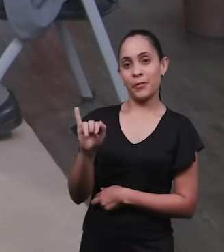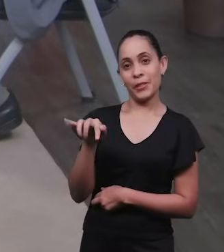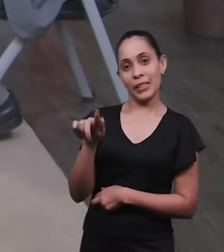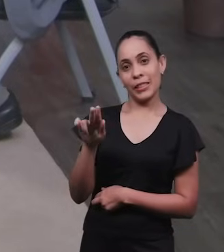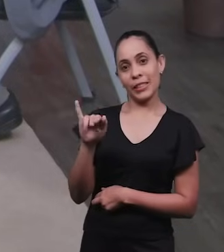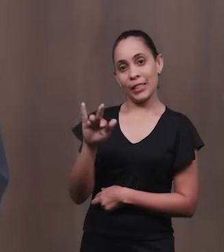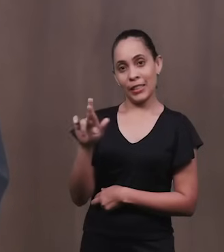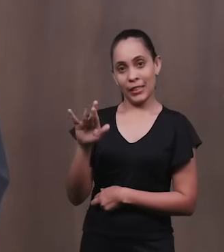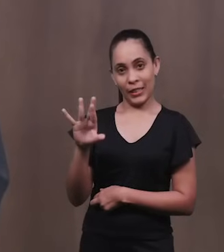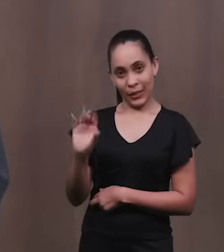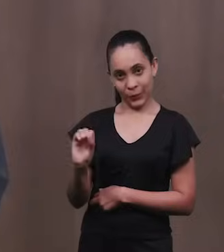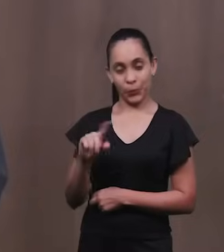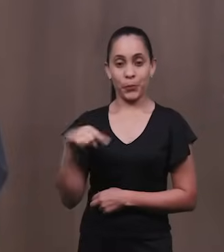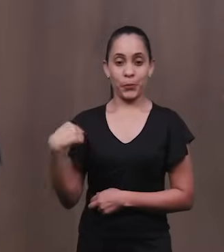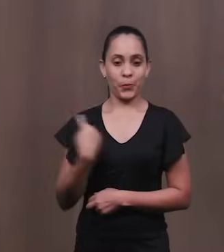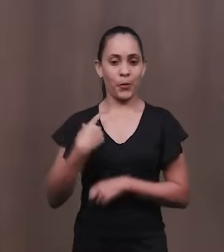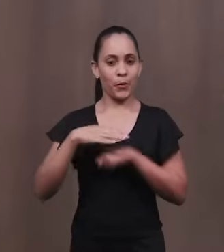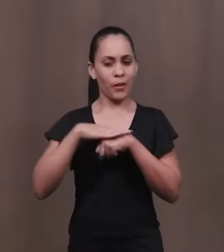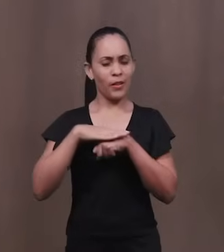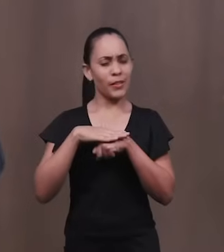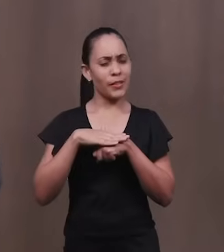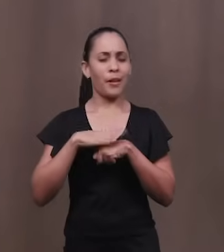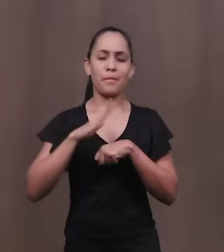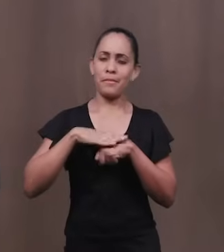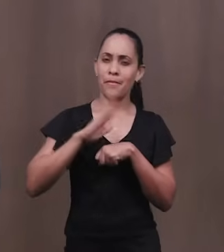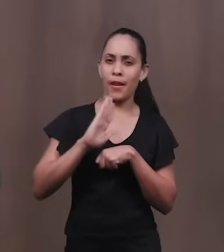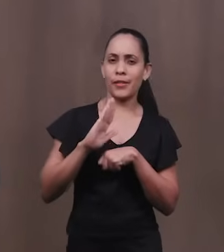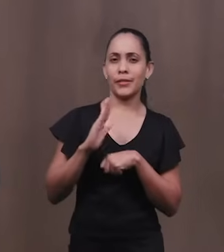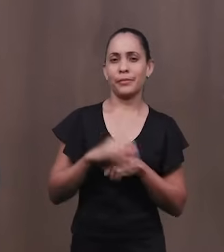Vamos conversar mais um pouquinho, ter mais